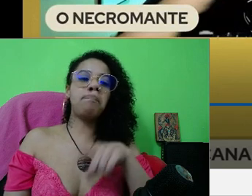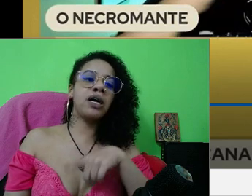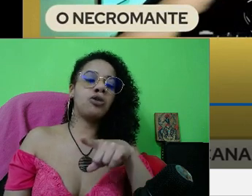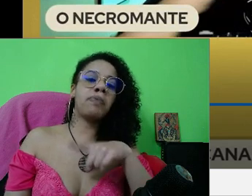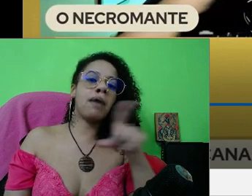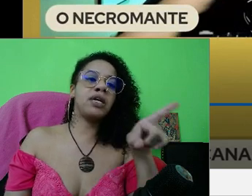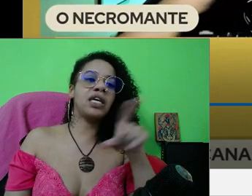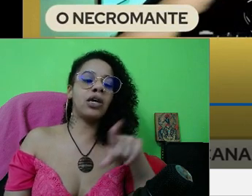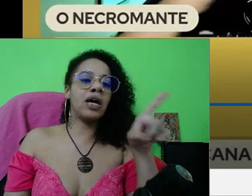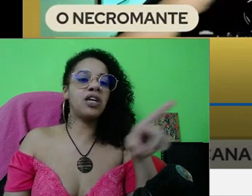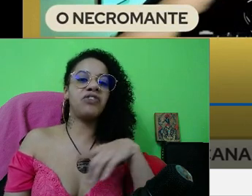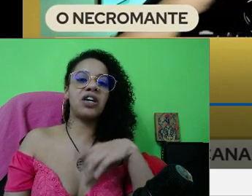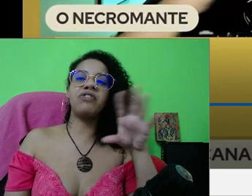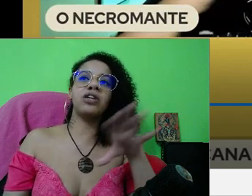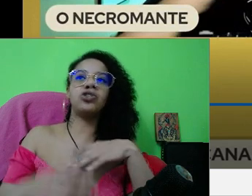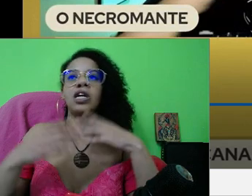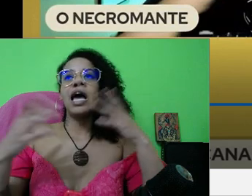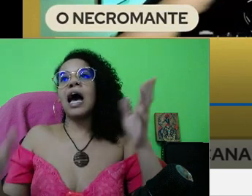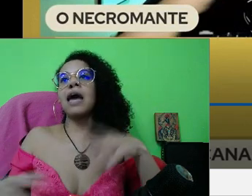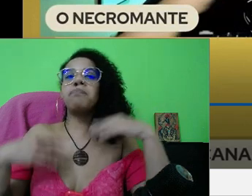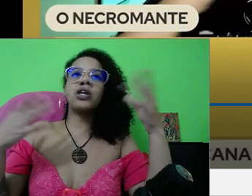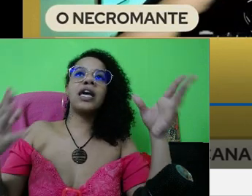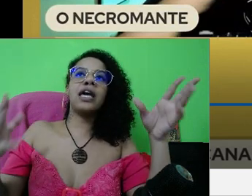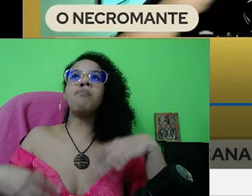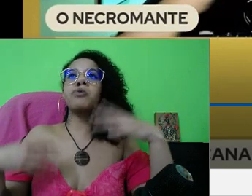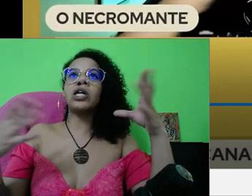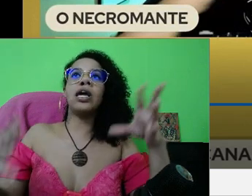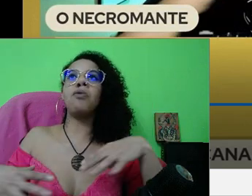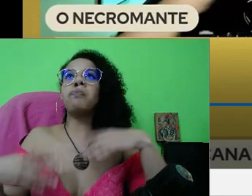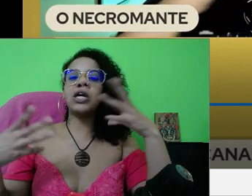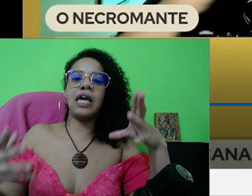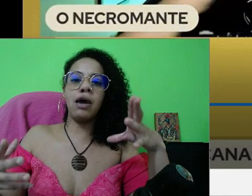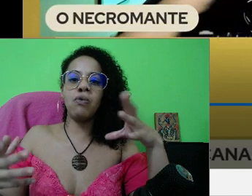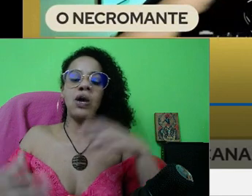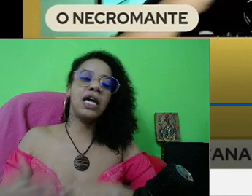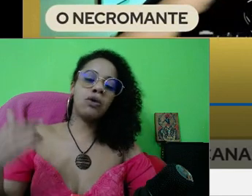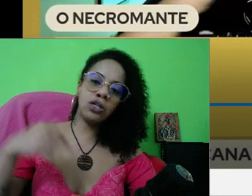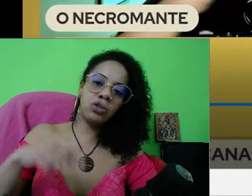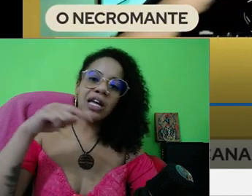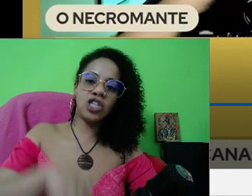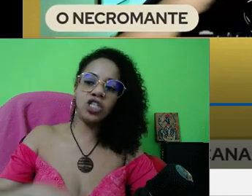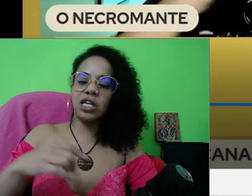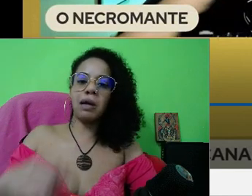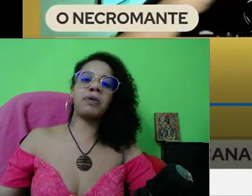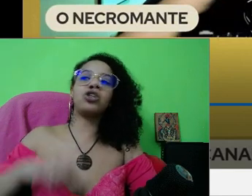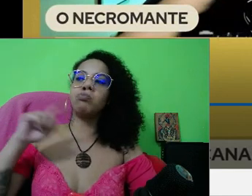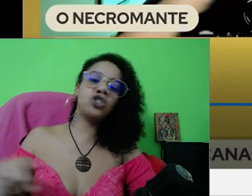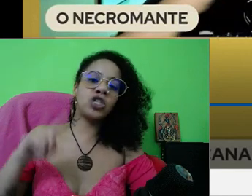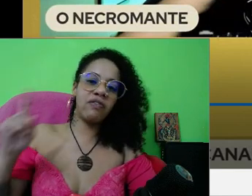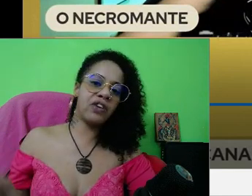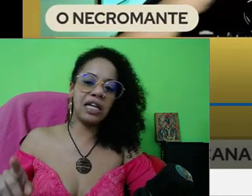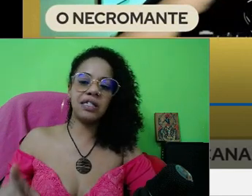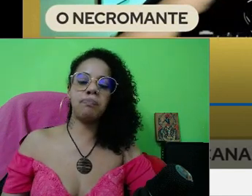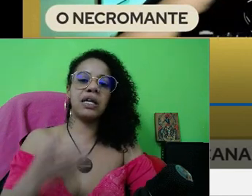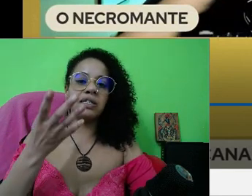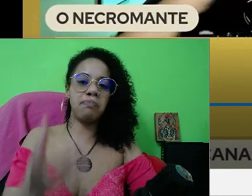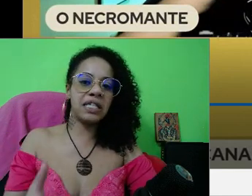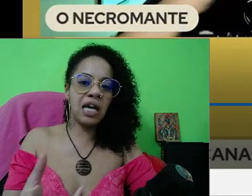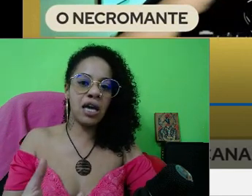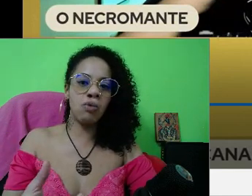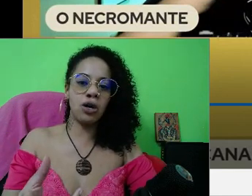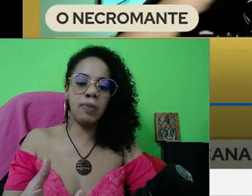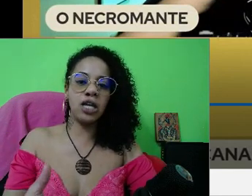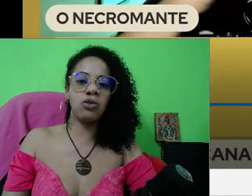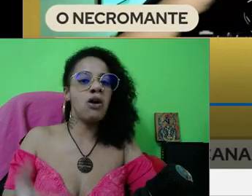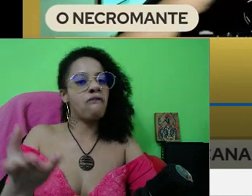passar pano para amiguinho aí que fica falando de ai porque eu porque eu porque eu e quando tem gente que tá pegando um monte de referência para